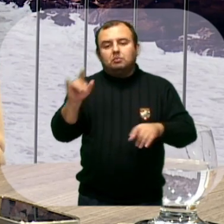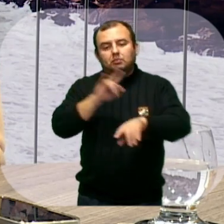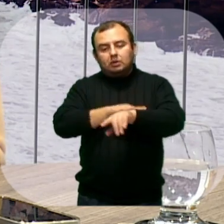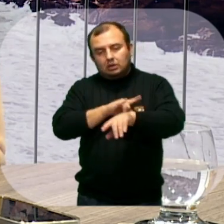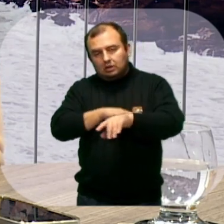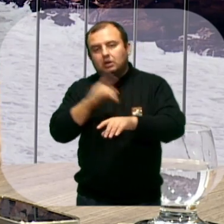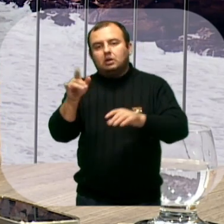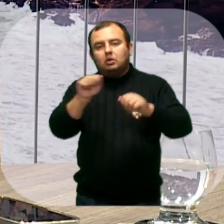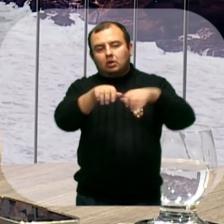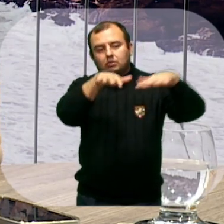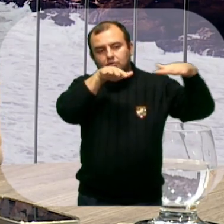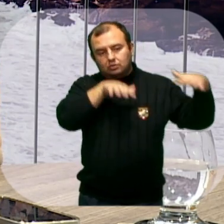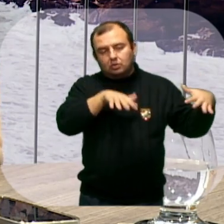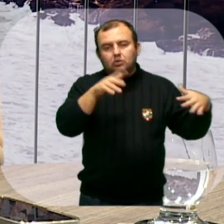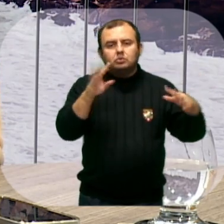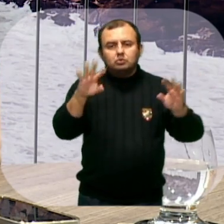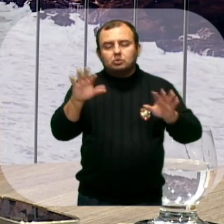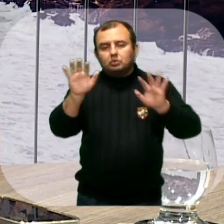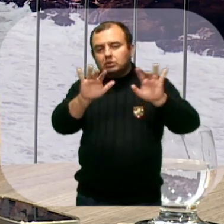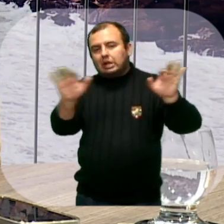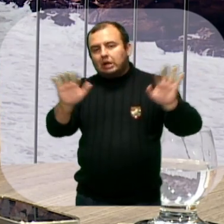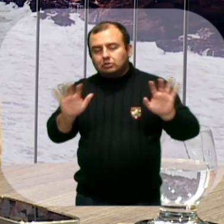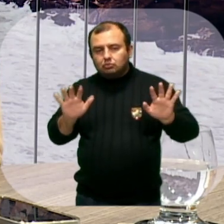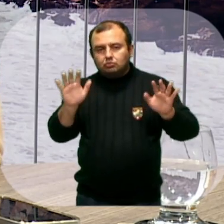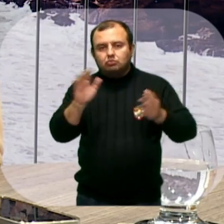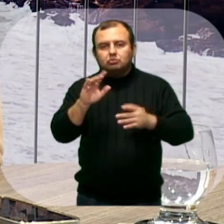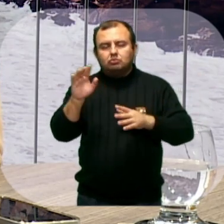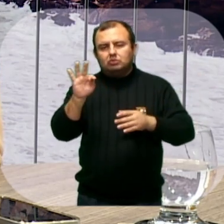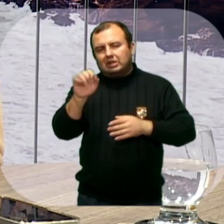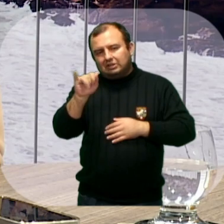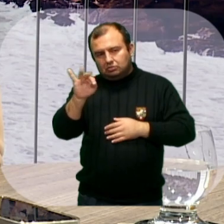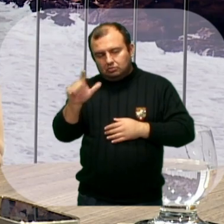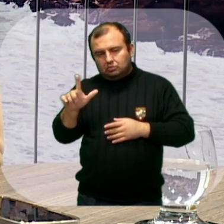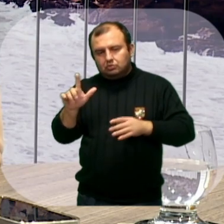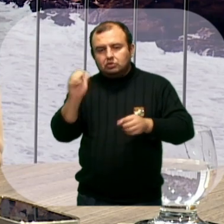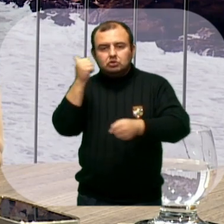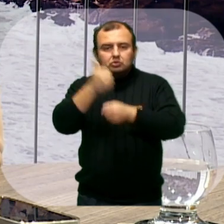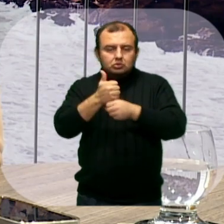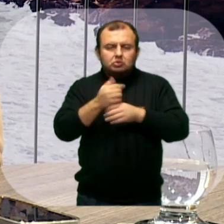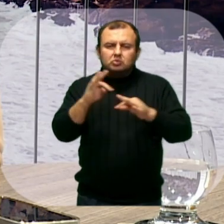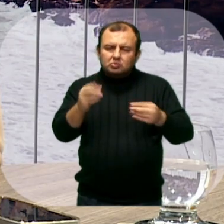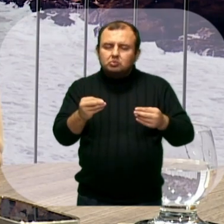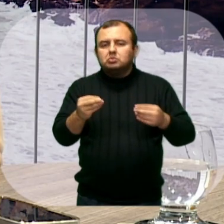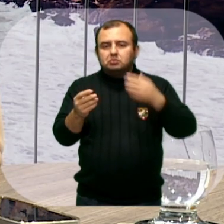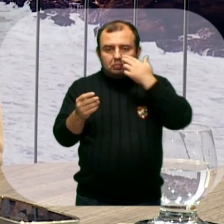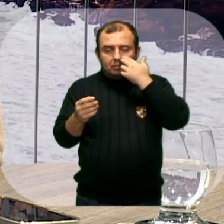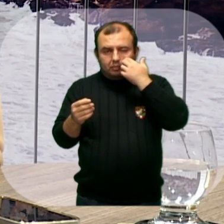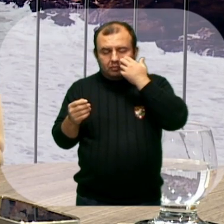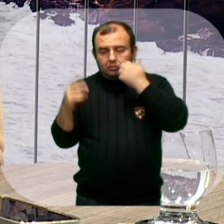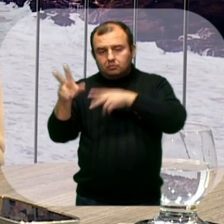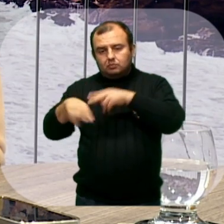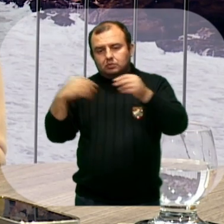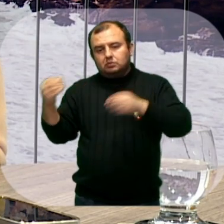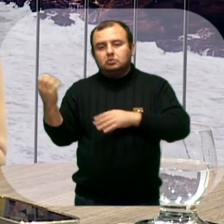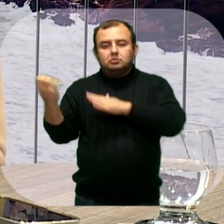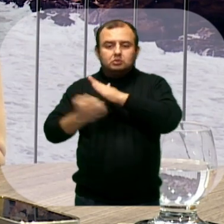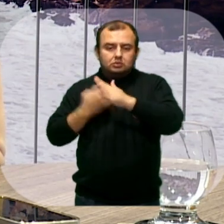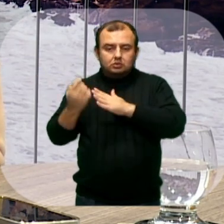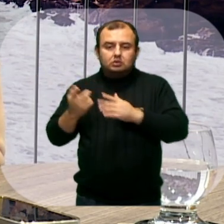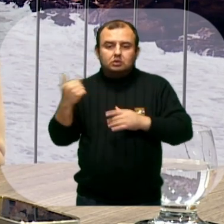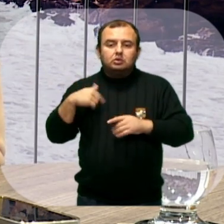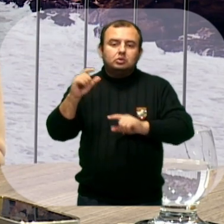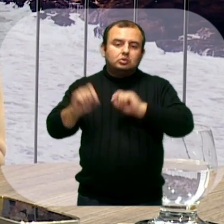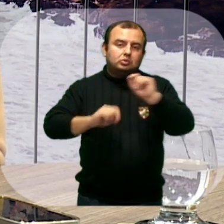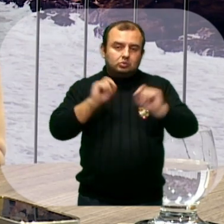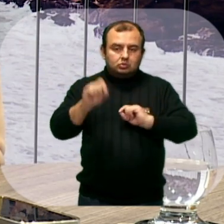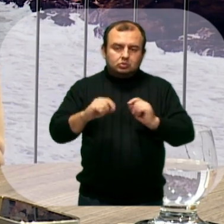Banheiro, auditório, diretoria. Então, foi um presente de uma empresa. Essa